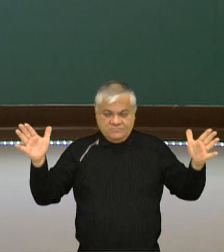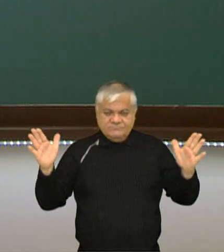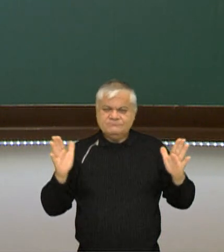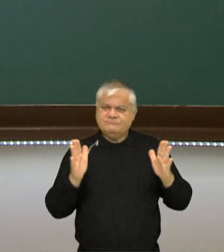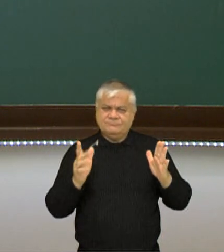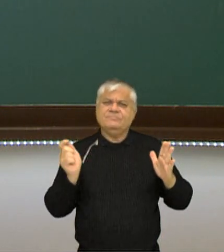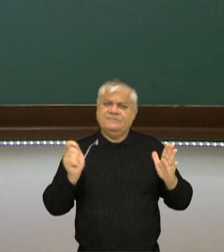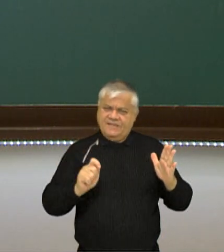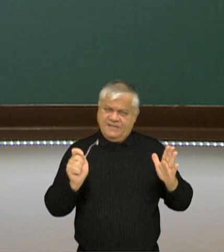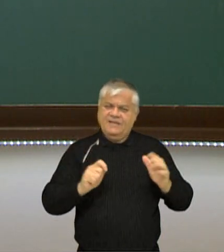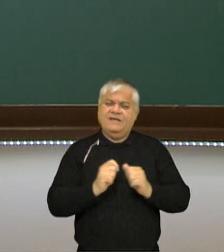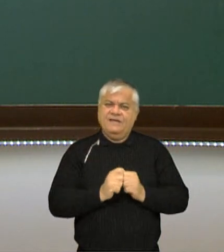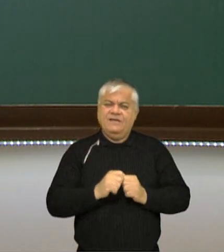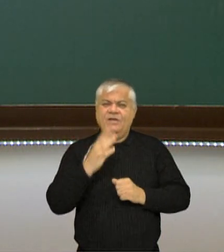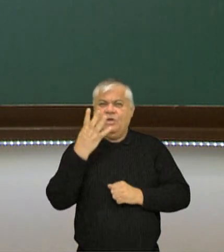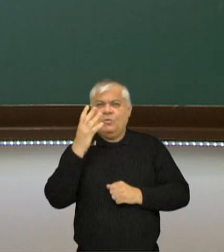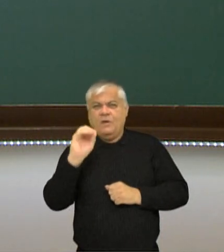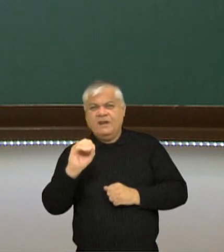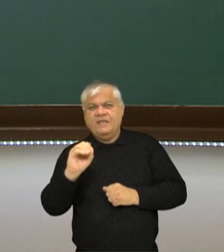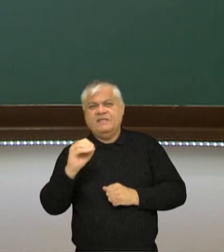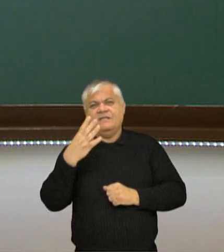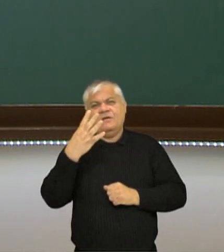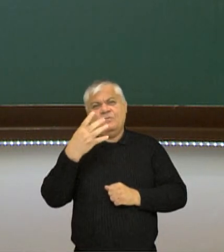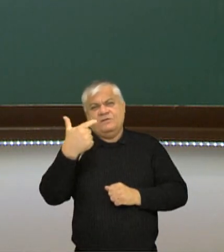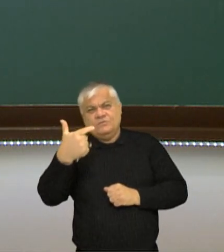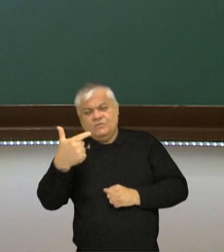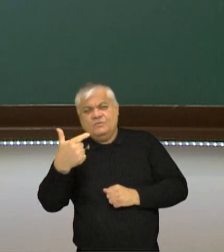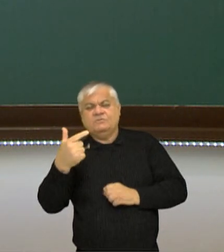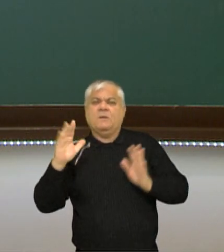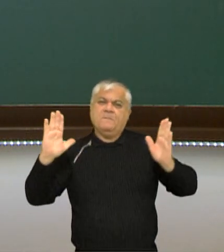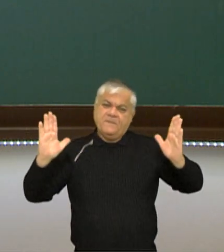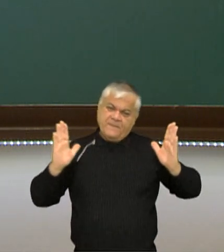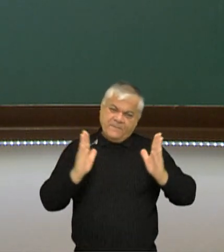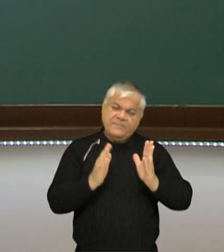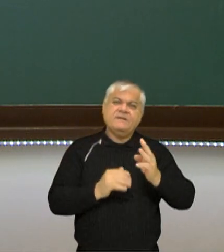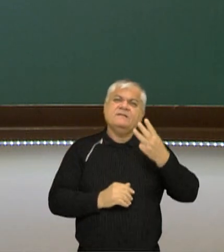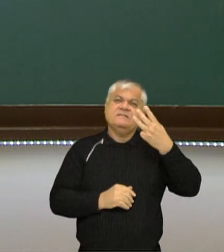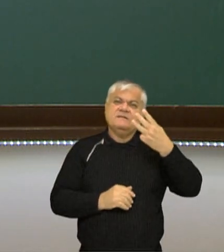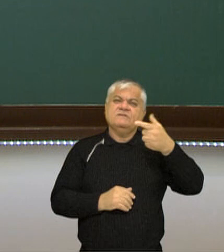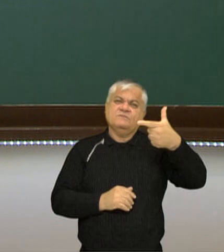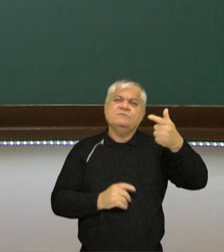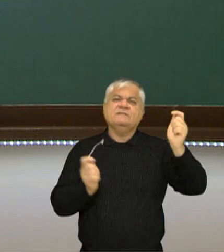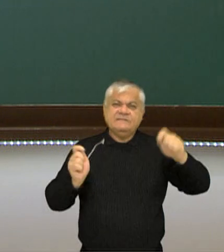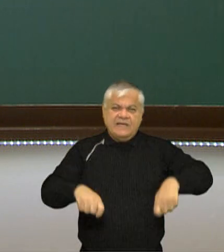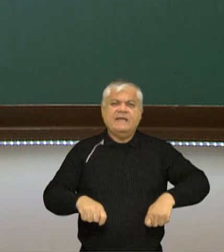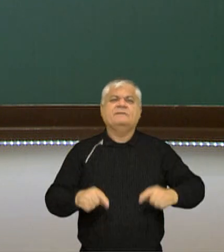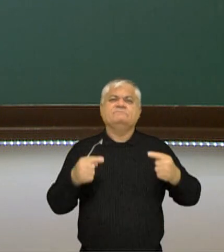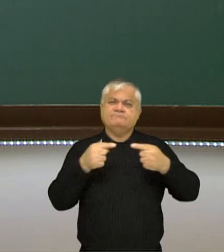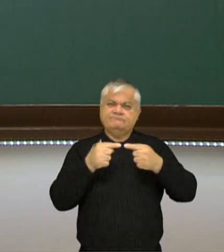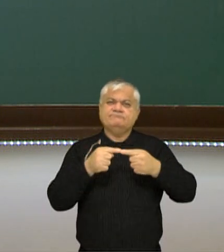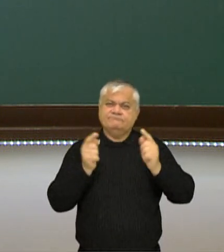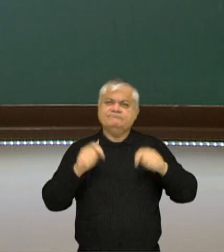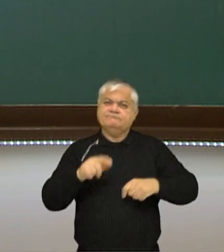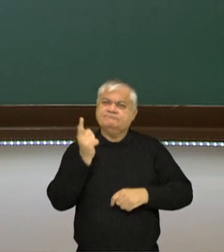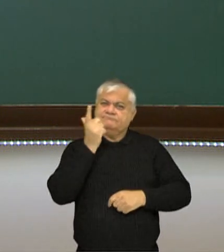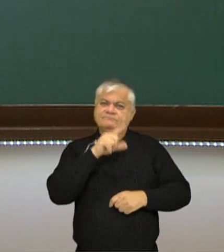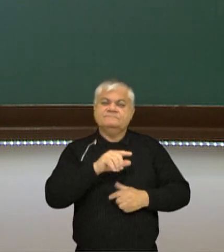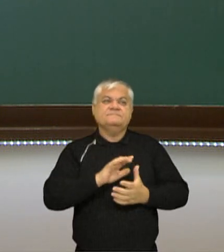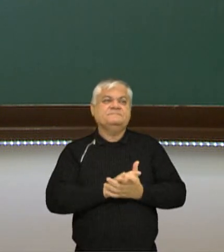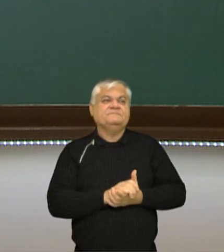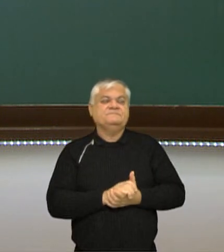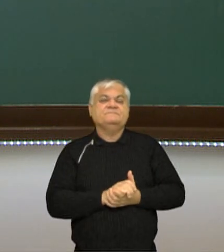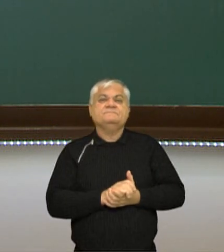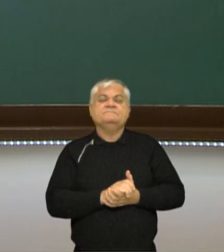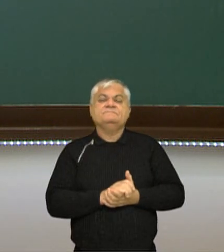tamanho, de 40 ou de 42 centímetros, você pode fazer com 32 também, que dá certo para jogar. Qual